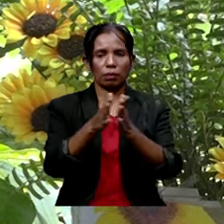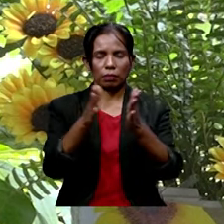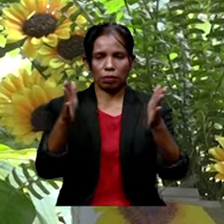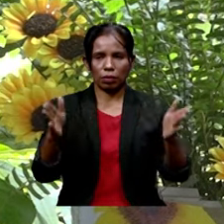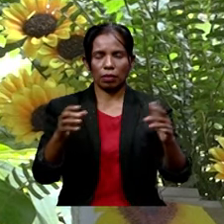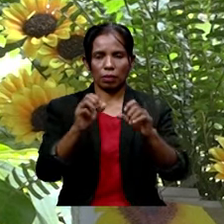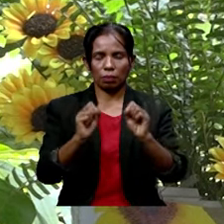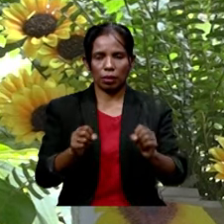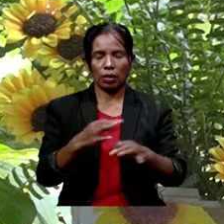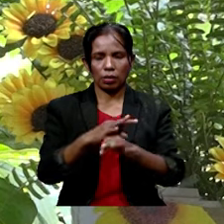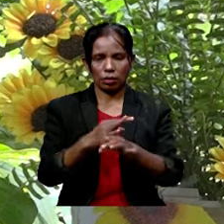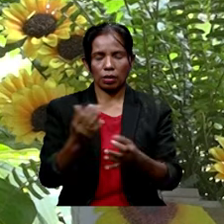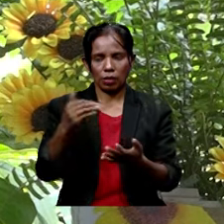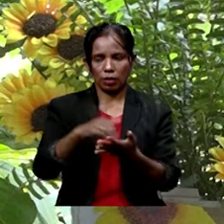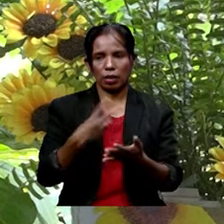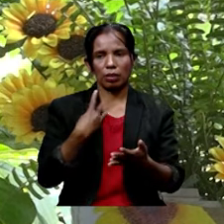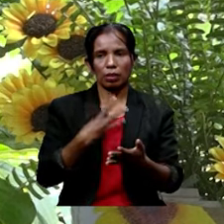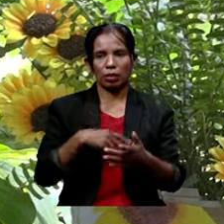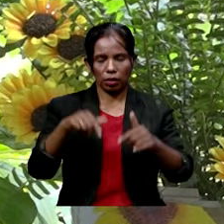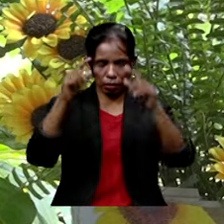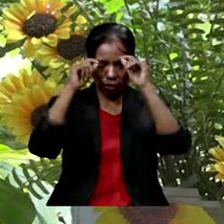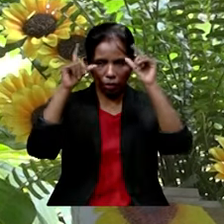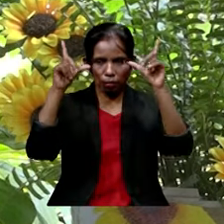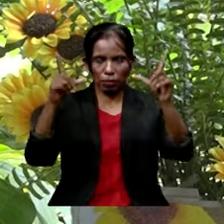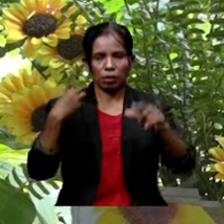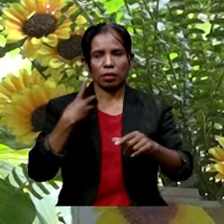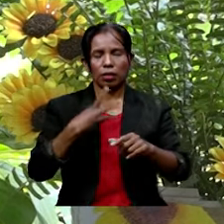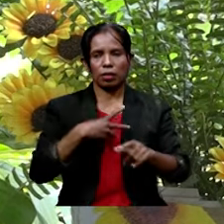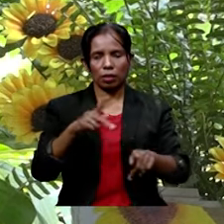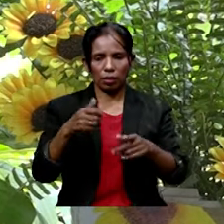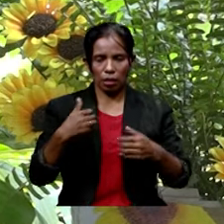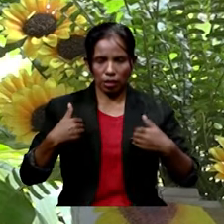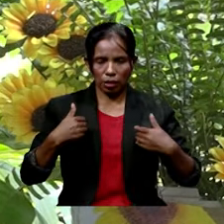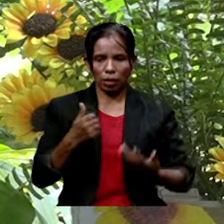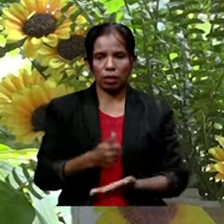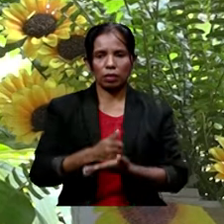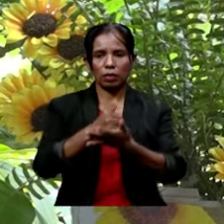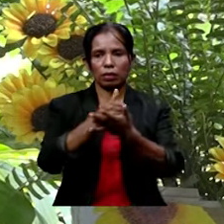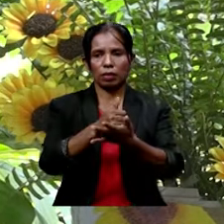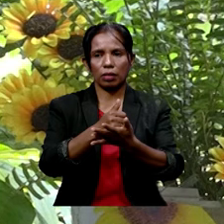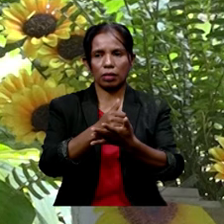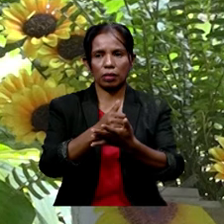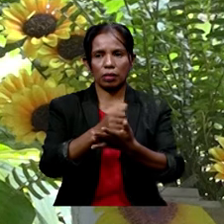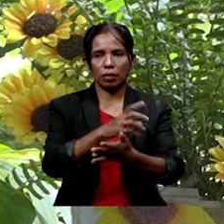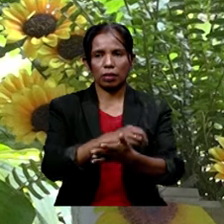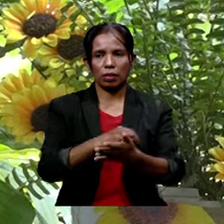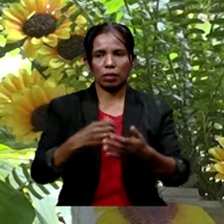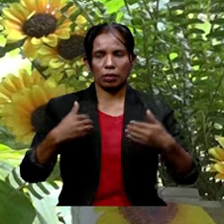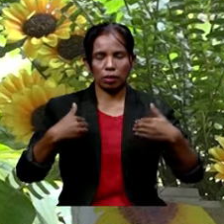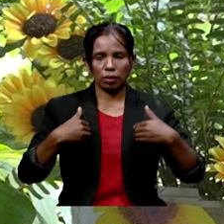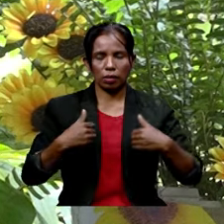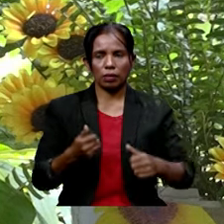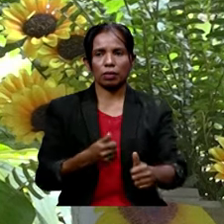né, bele recupera. E tem que ter timor, tem que assistência, ba, tratamento psiquiátrico, né, iha routine,